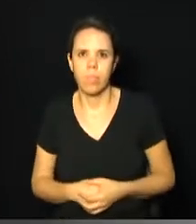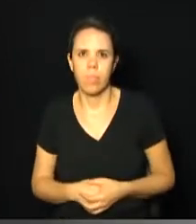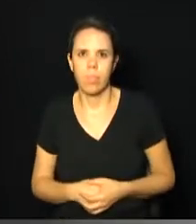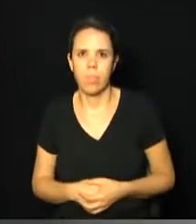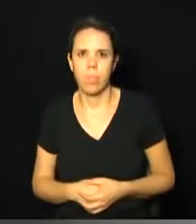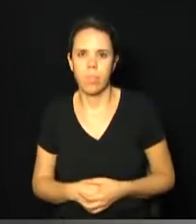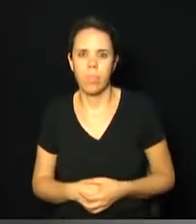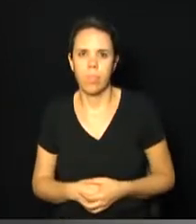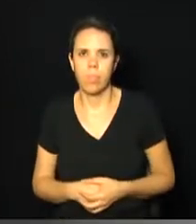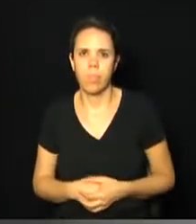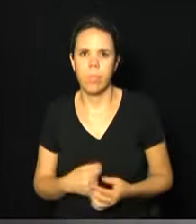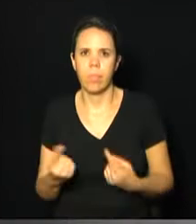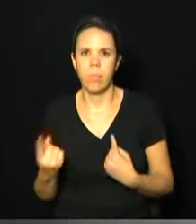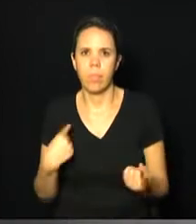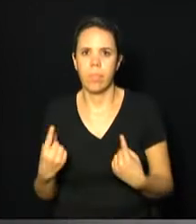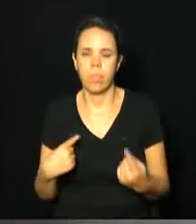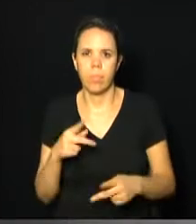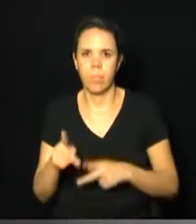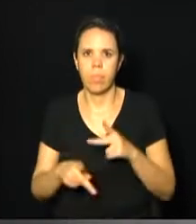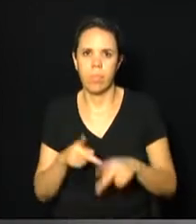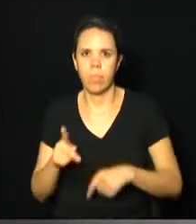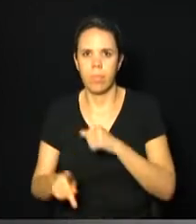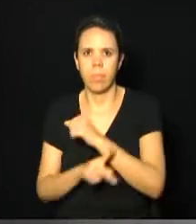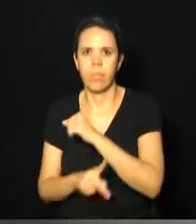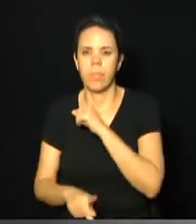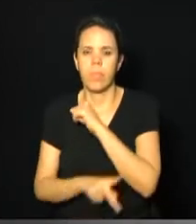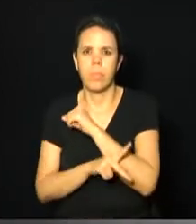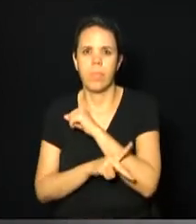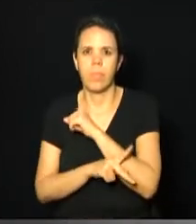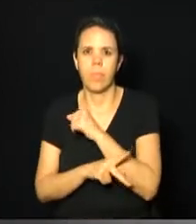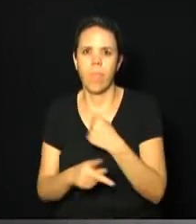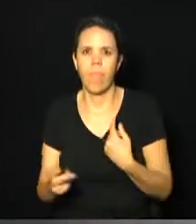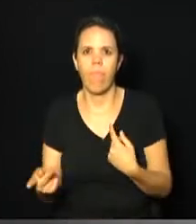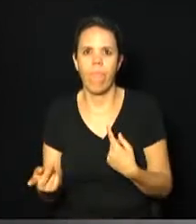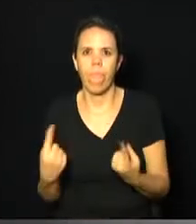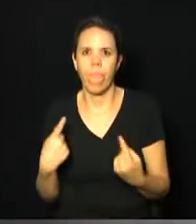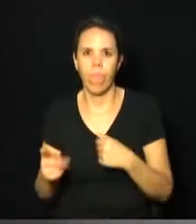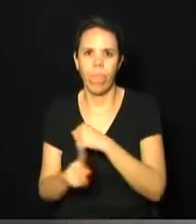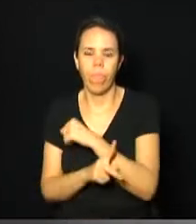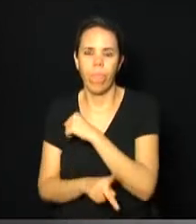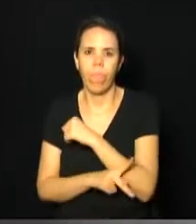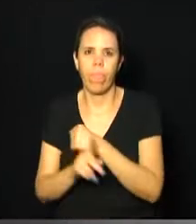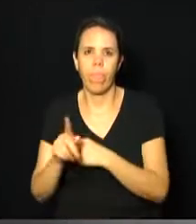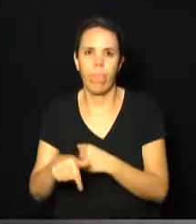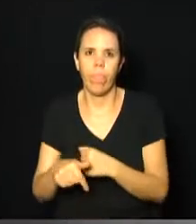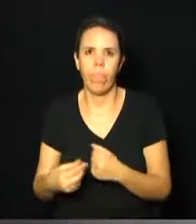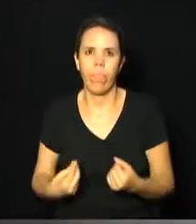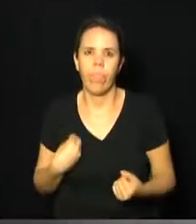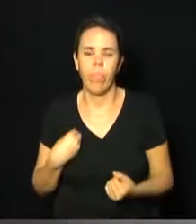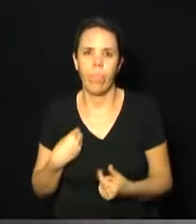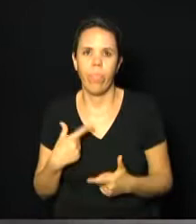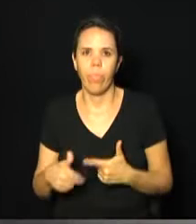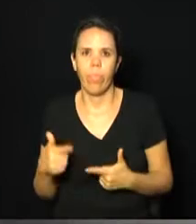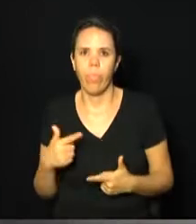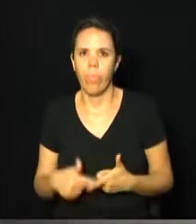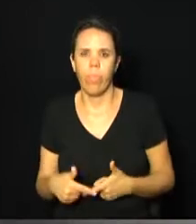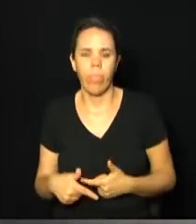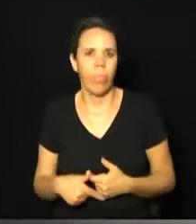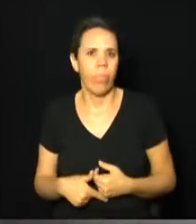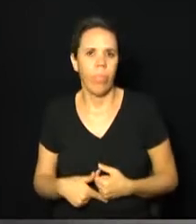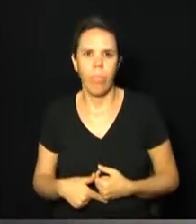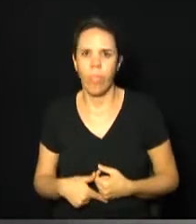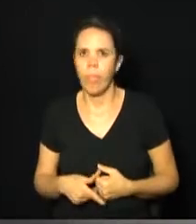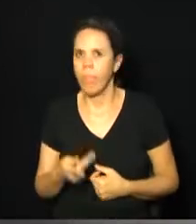que é o trajeto que o pessoal corta o pedágio, que essa ponte ela está numa situação que eu